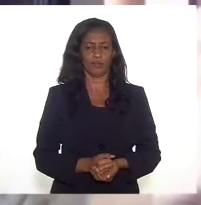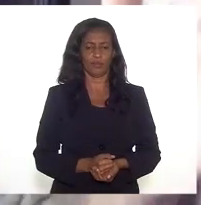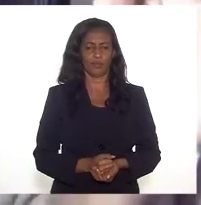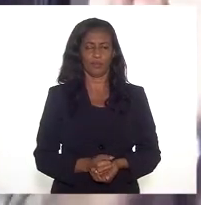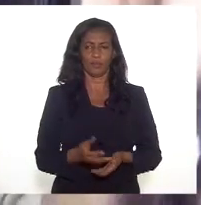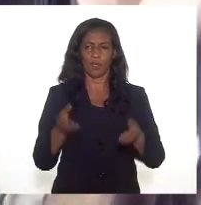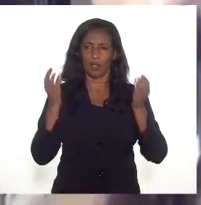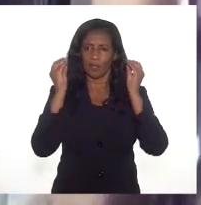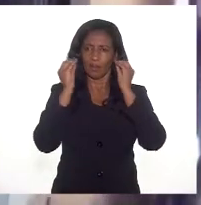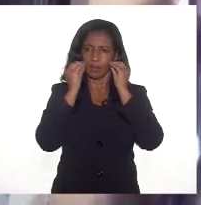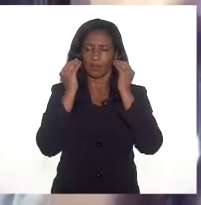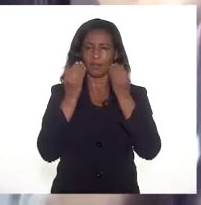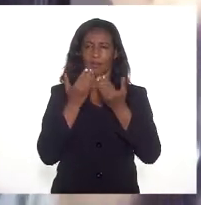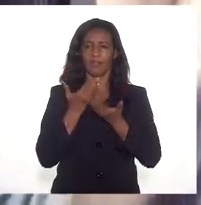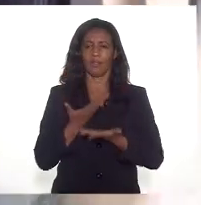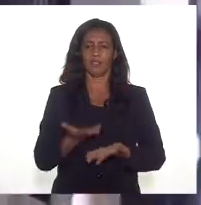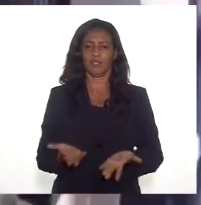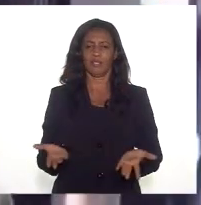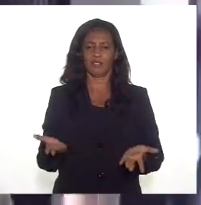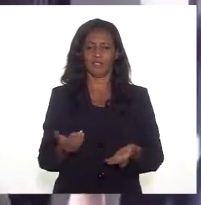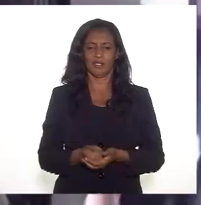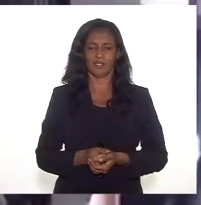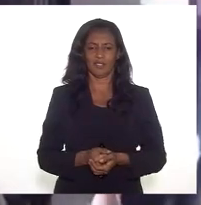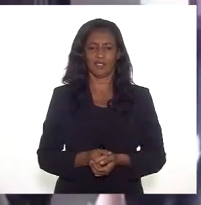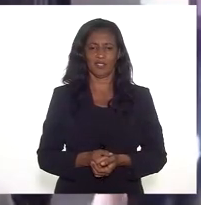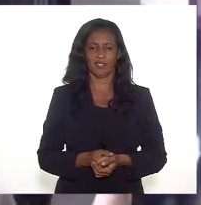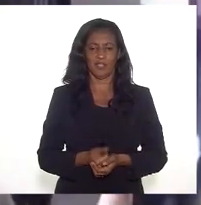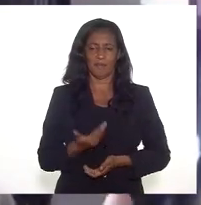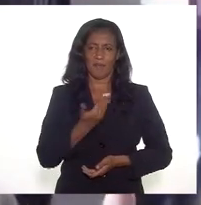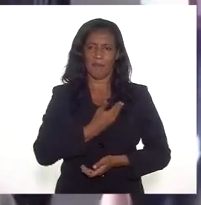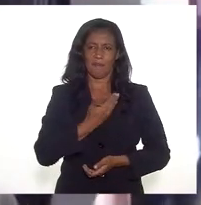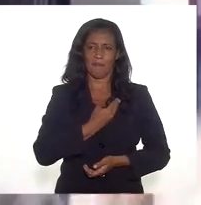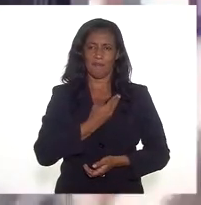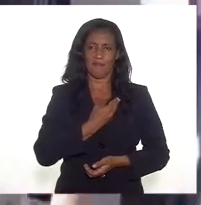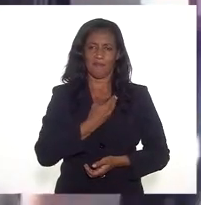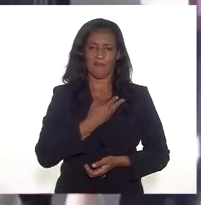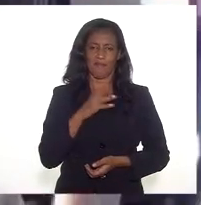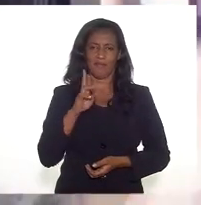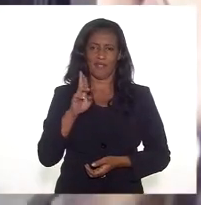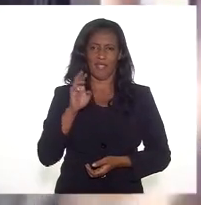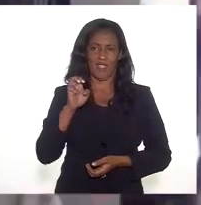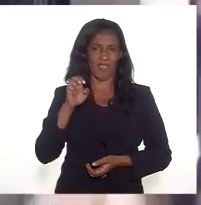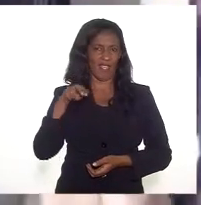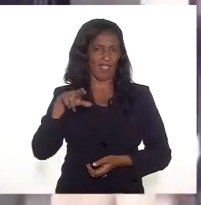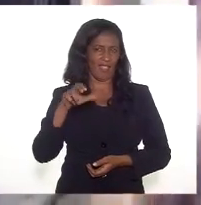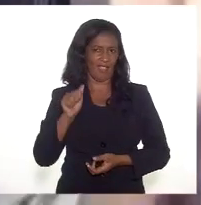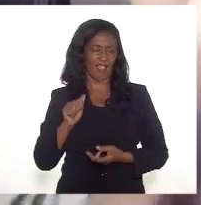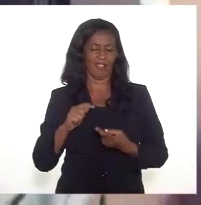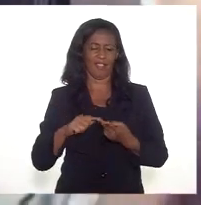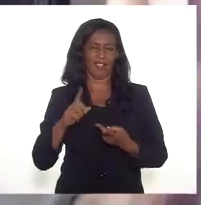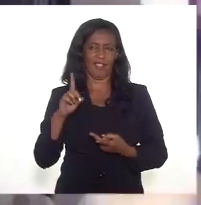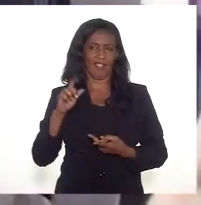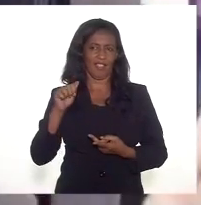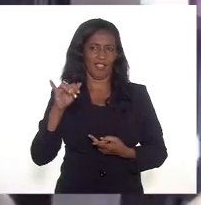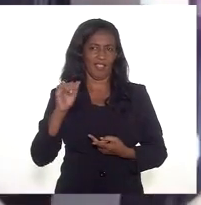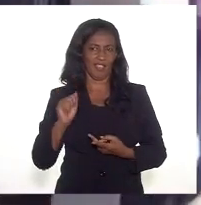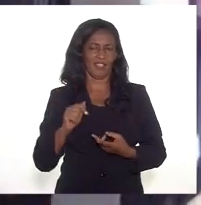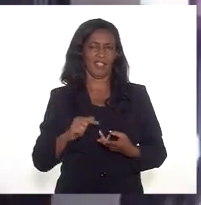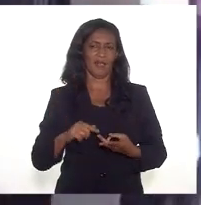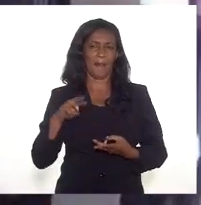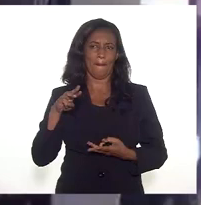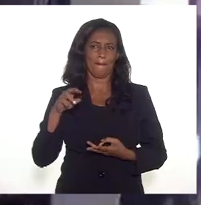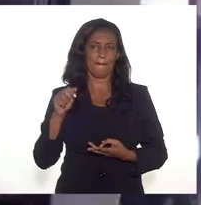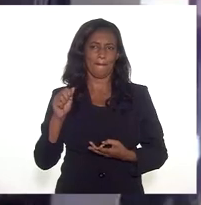aquele beijo para minha amiga Renata Souza, Dani Monteiro e deputada Marta